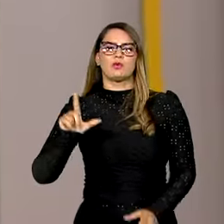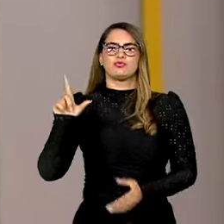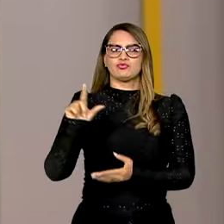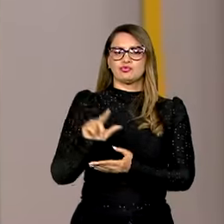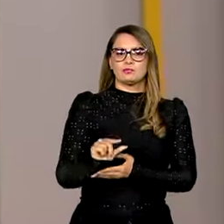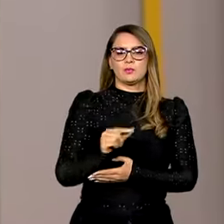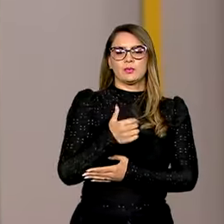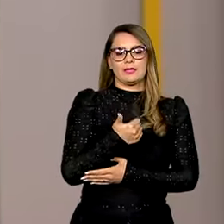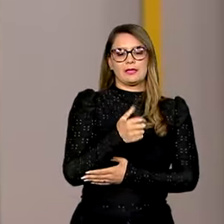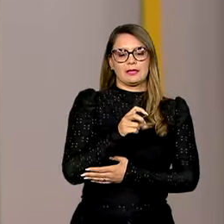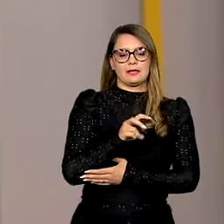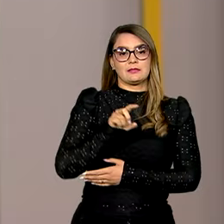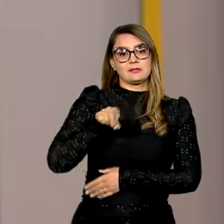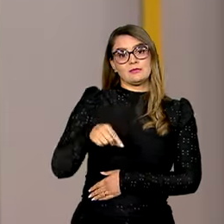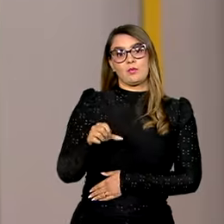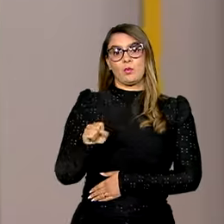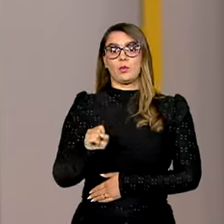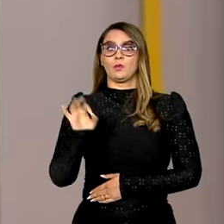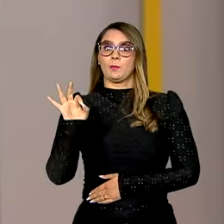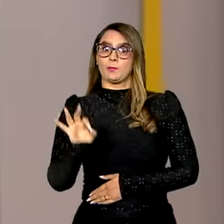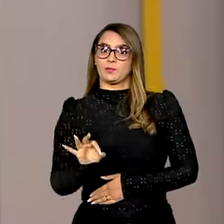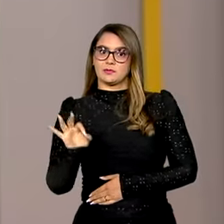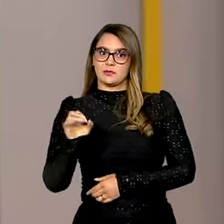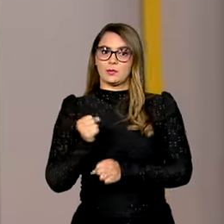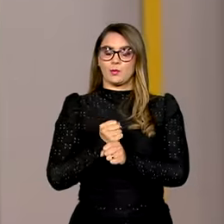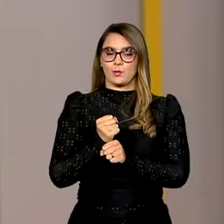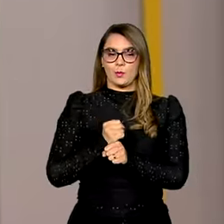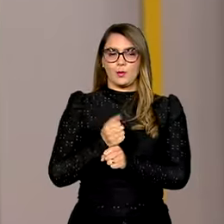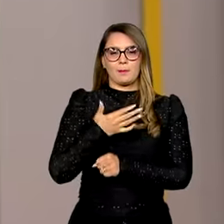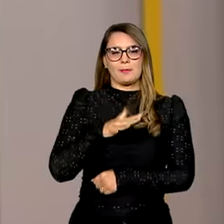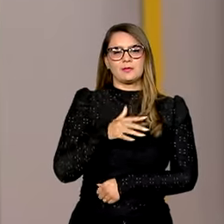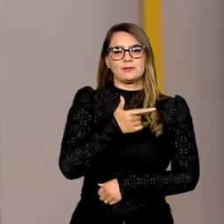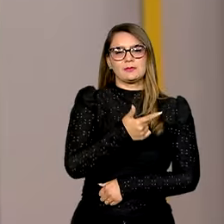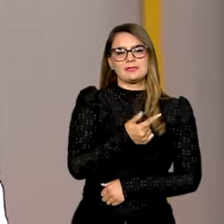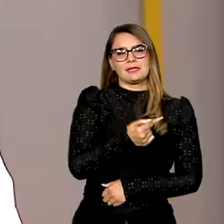queda de 15,8% no ano, o equivalente a 71 centavos.